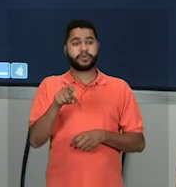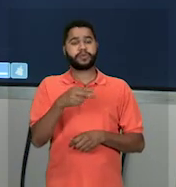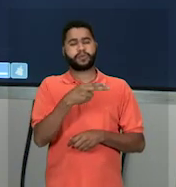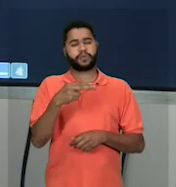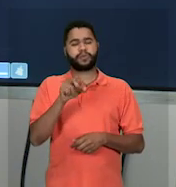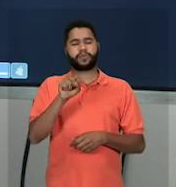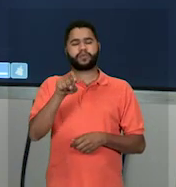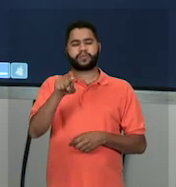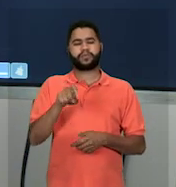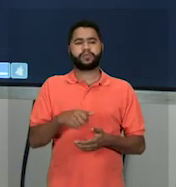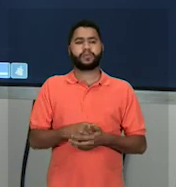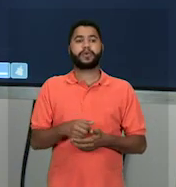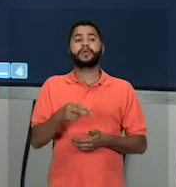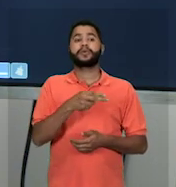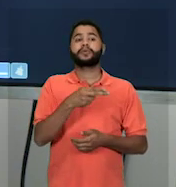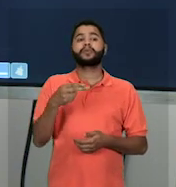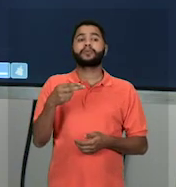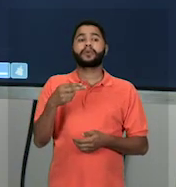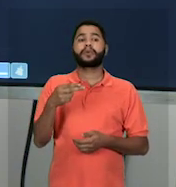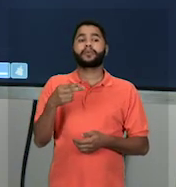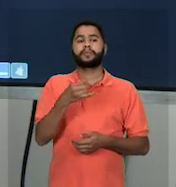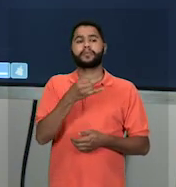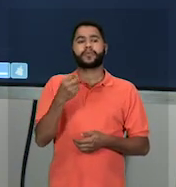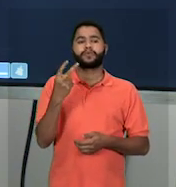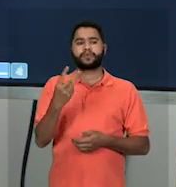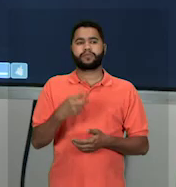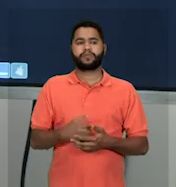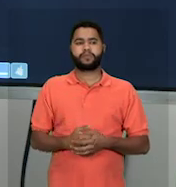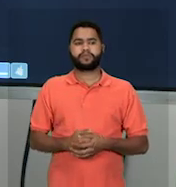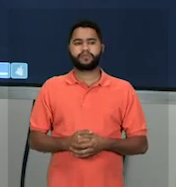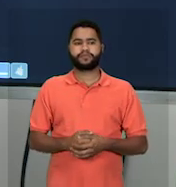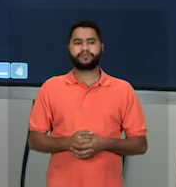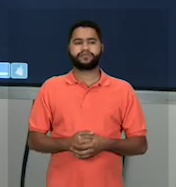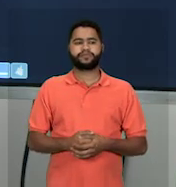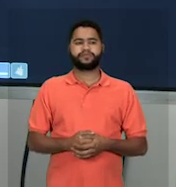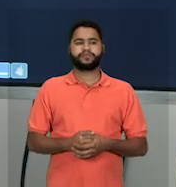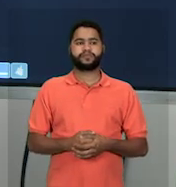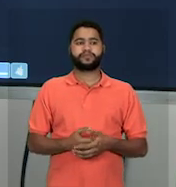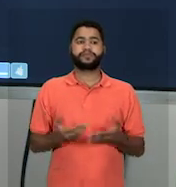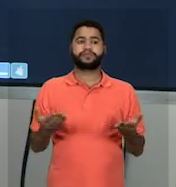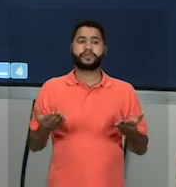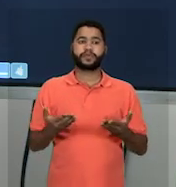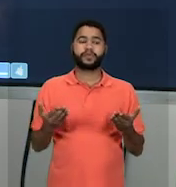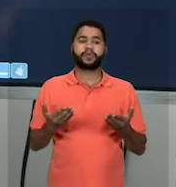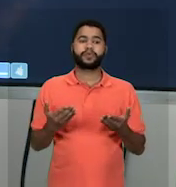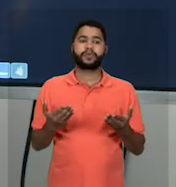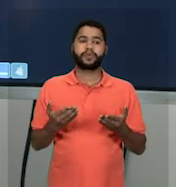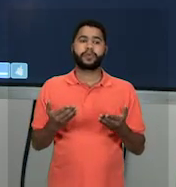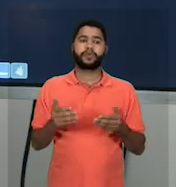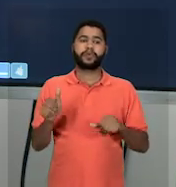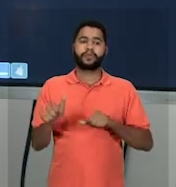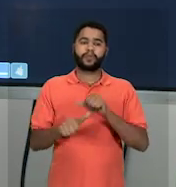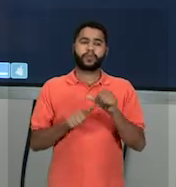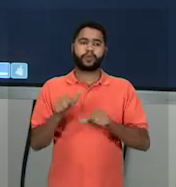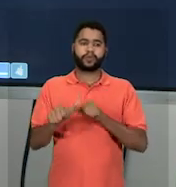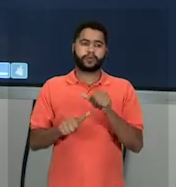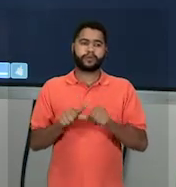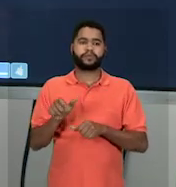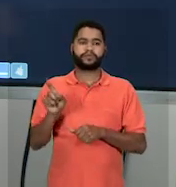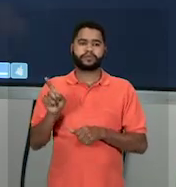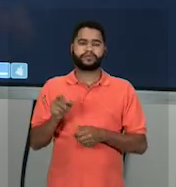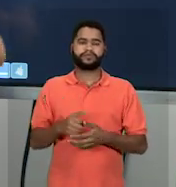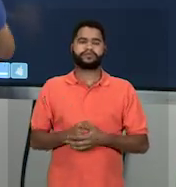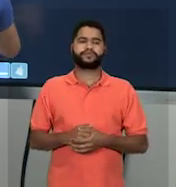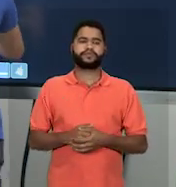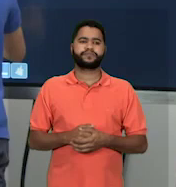8x = -2 vou pegar esse oito e mudar de membro passando ele